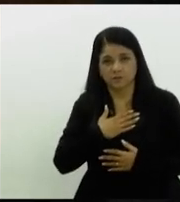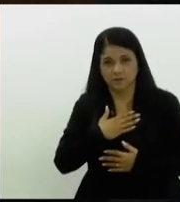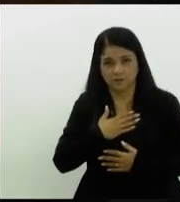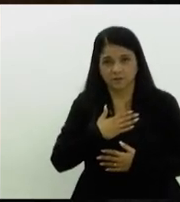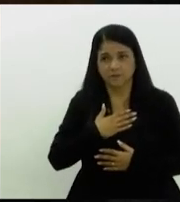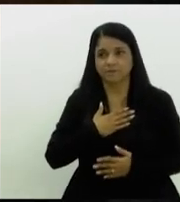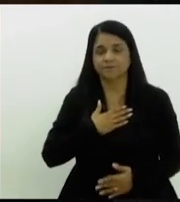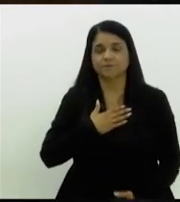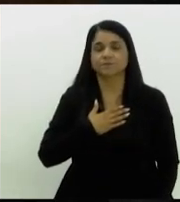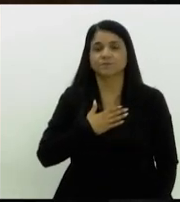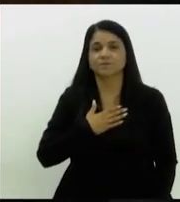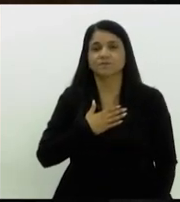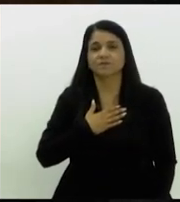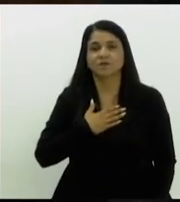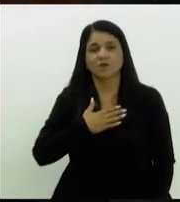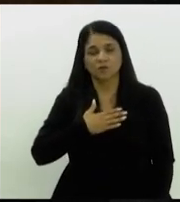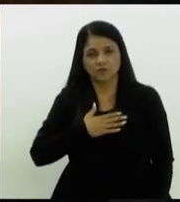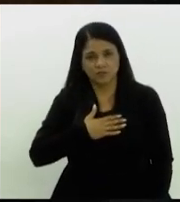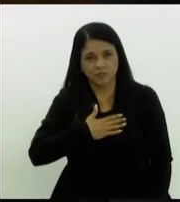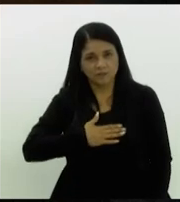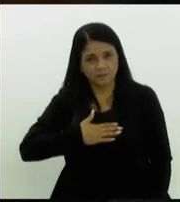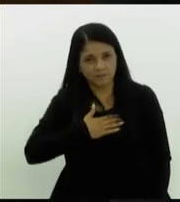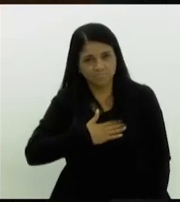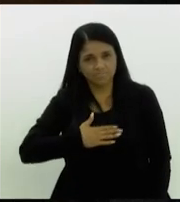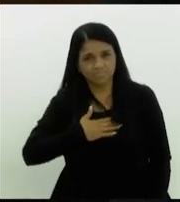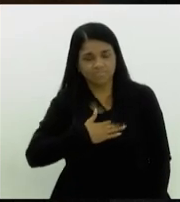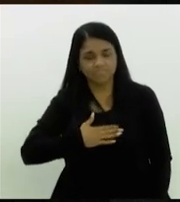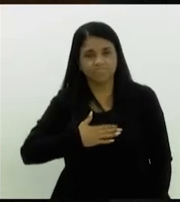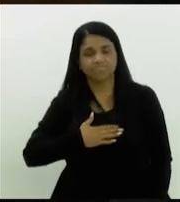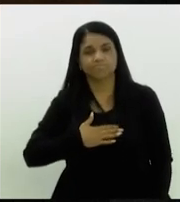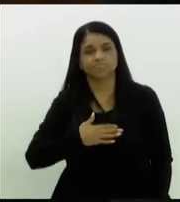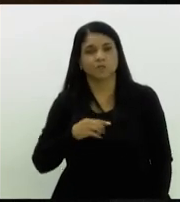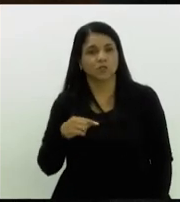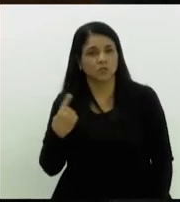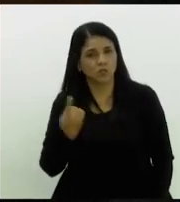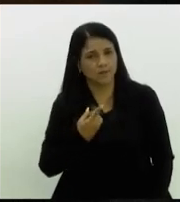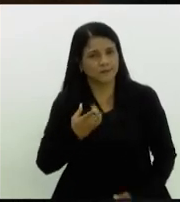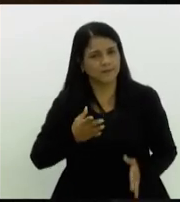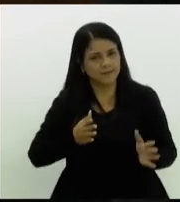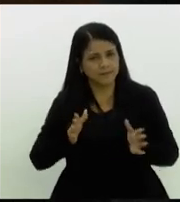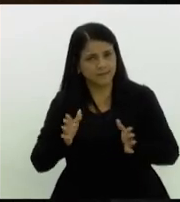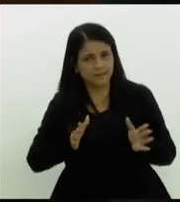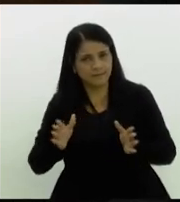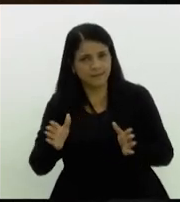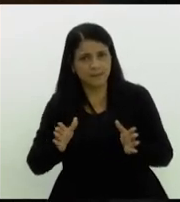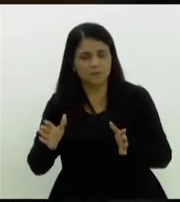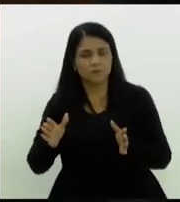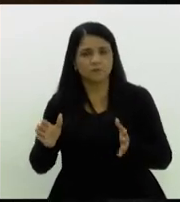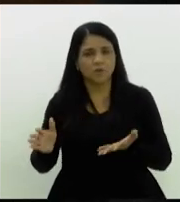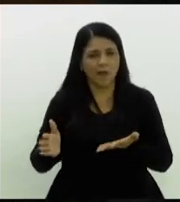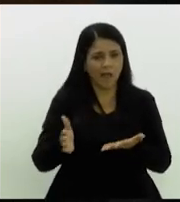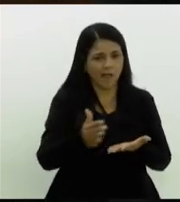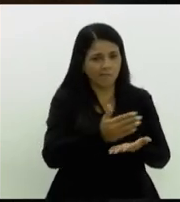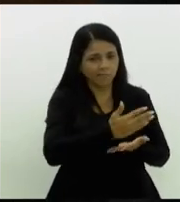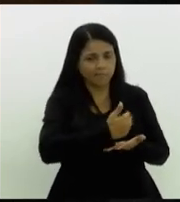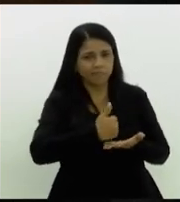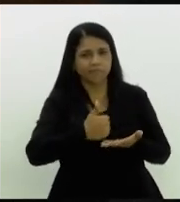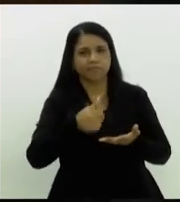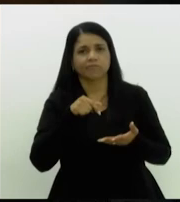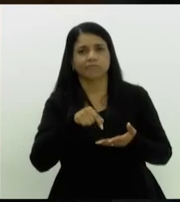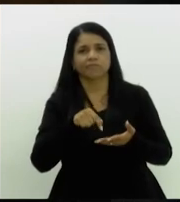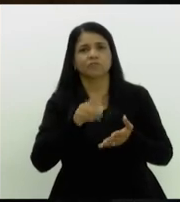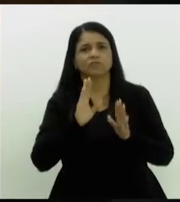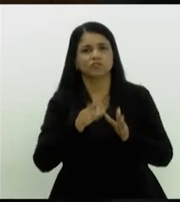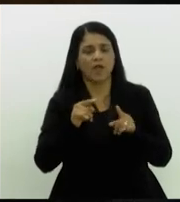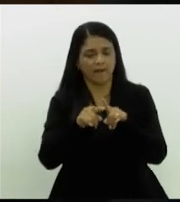que a gente pudesse ter acesso. Alguns levantamentos a gente já fez em